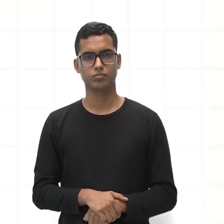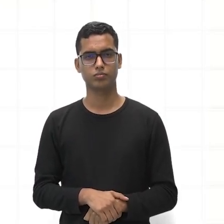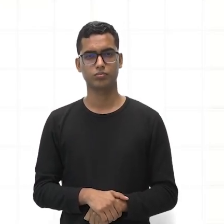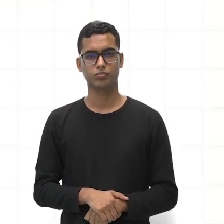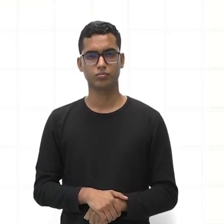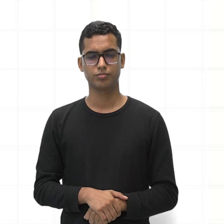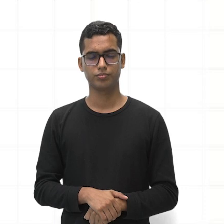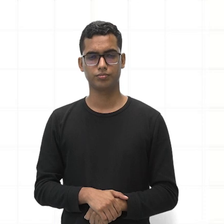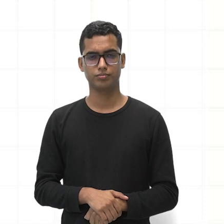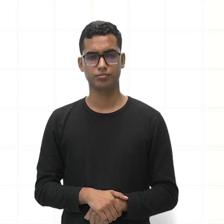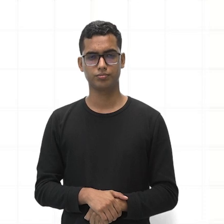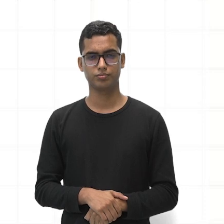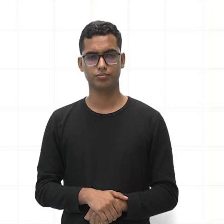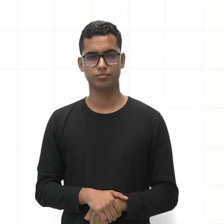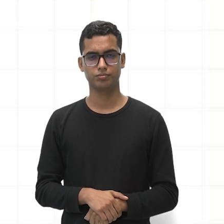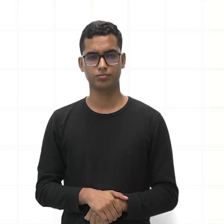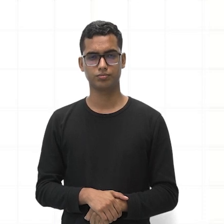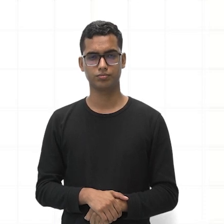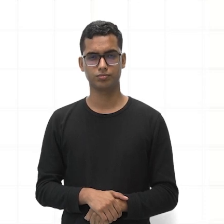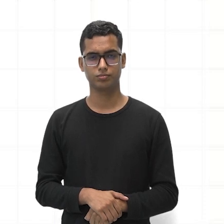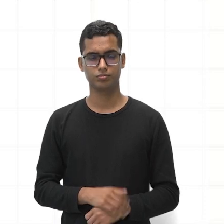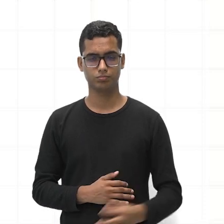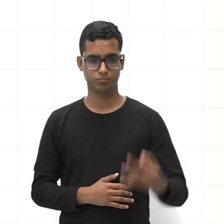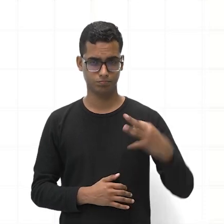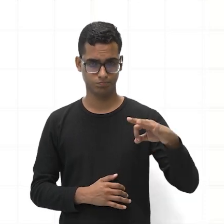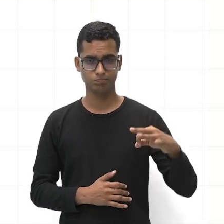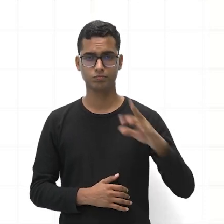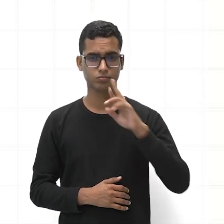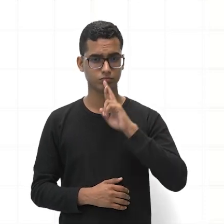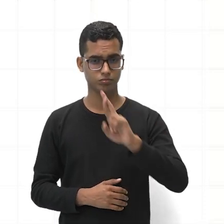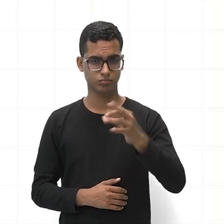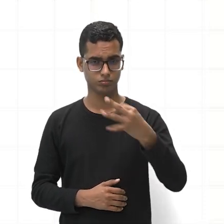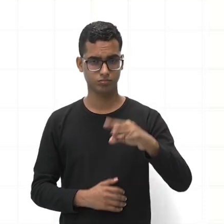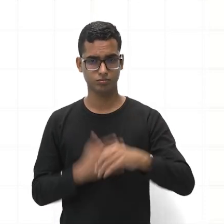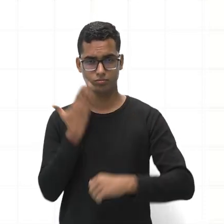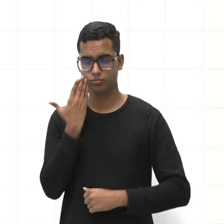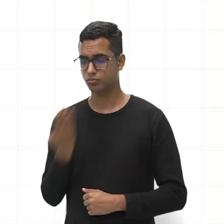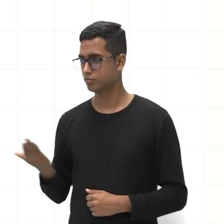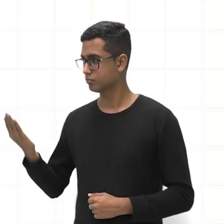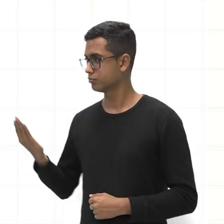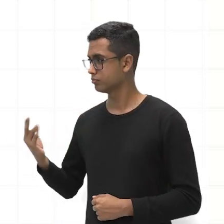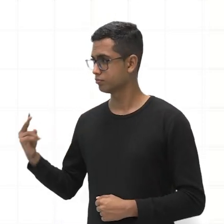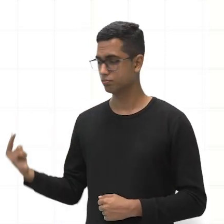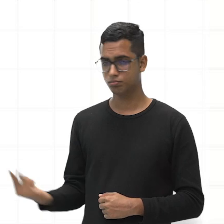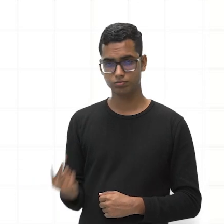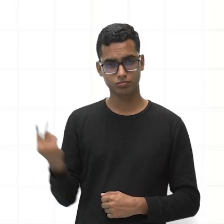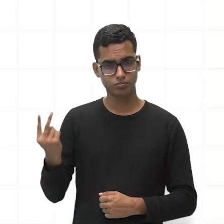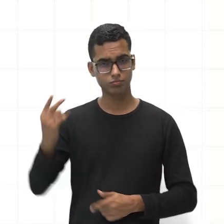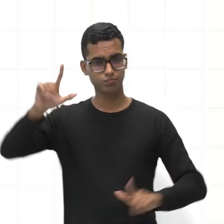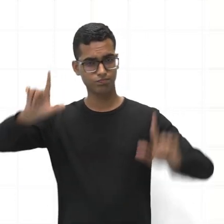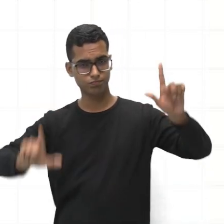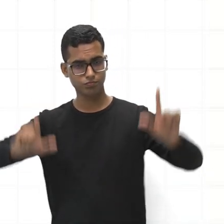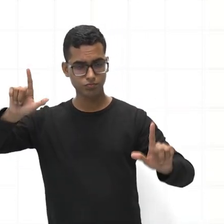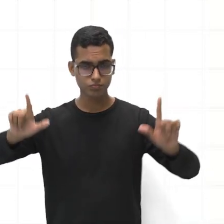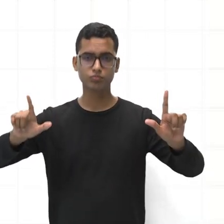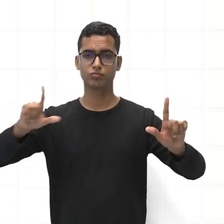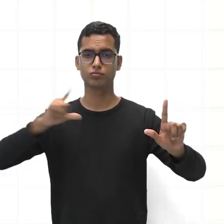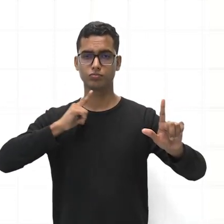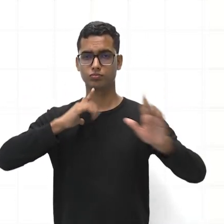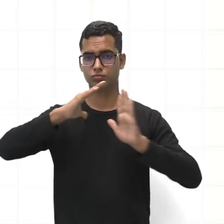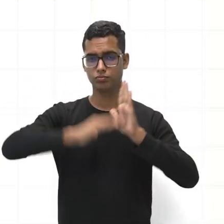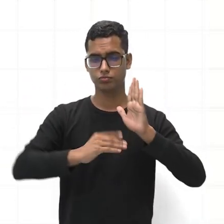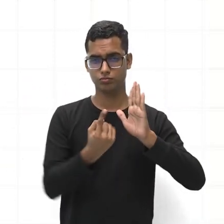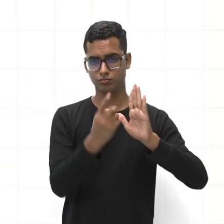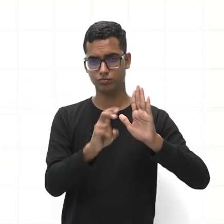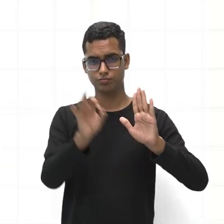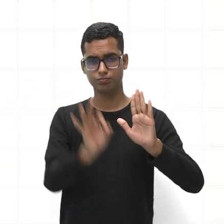Vamos agora, né? Olha aí, né? Resposta correta, né? O valor do televisor com o desconto de